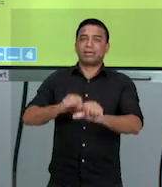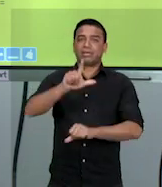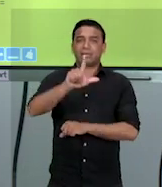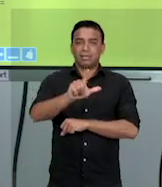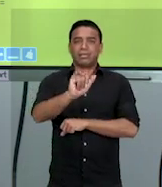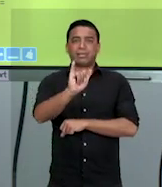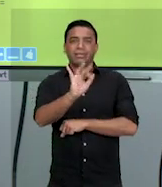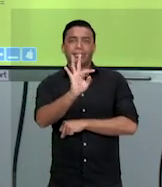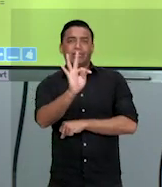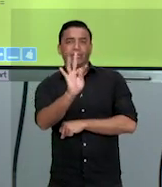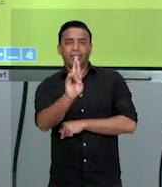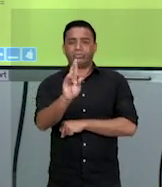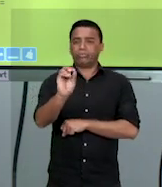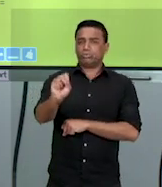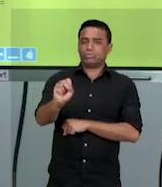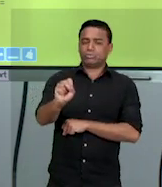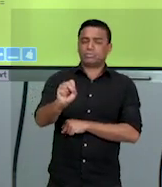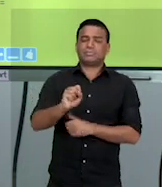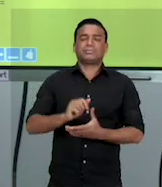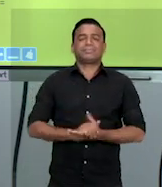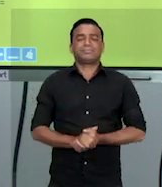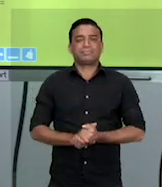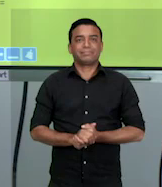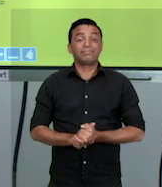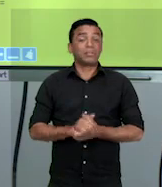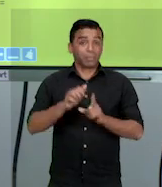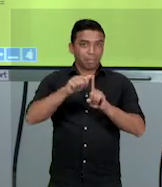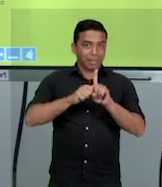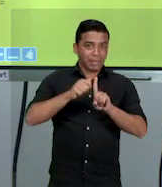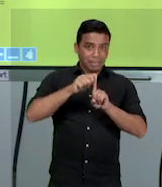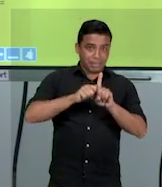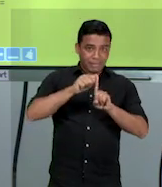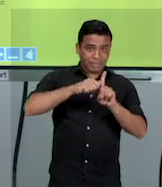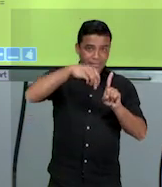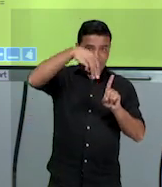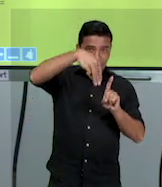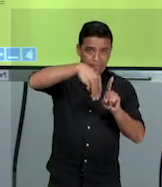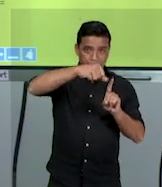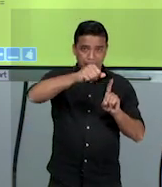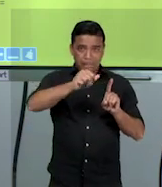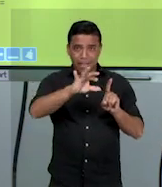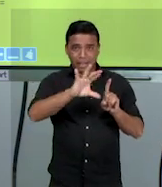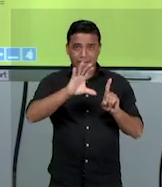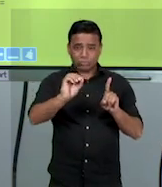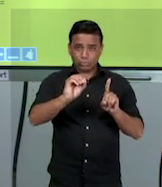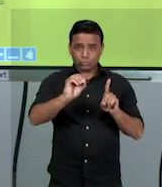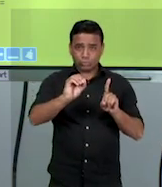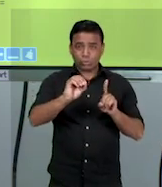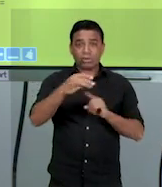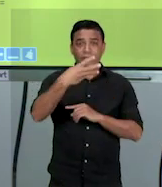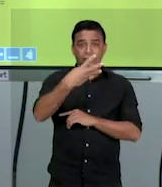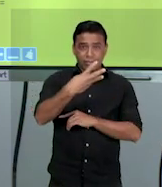litros. Bom, em março eu tenho um dado que é